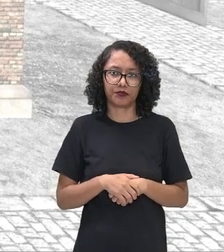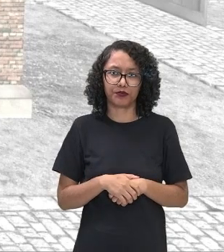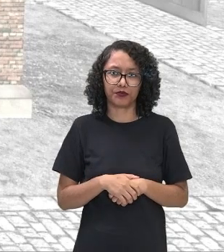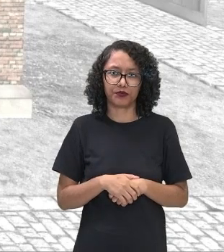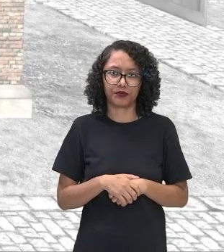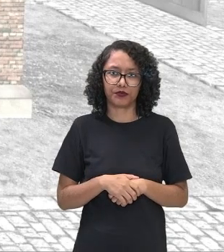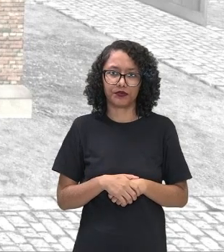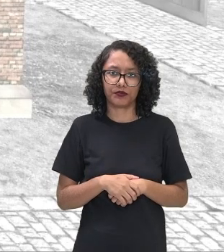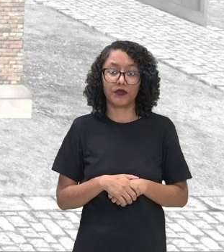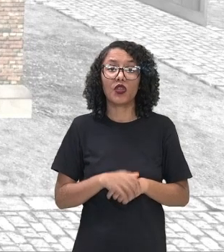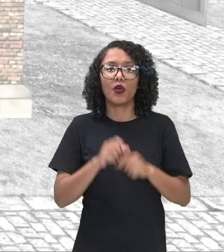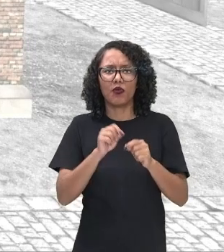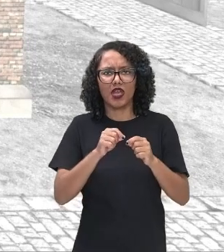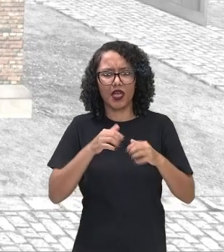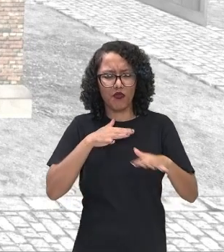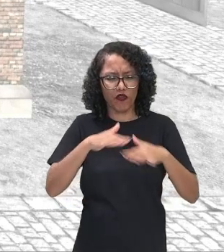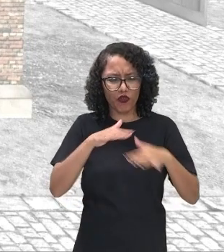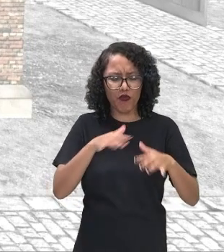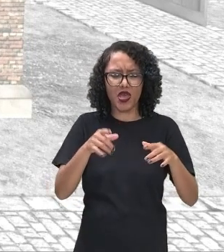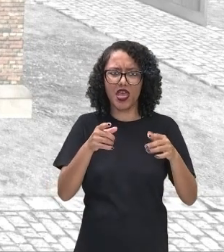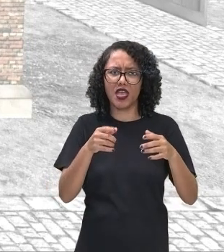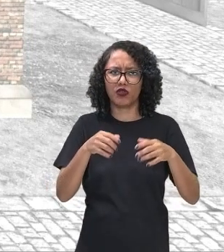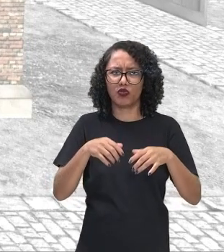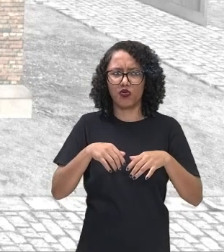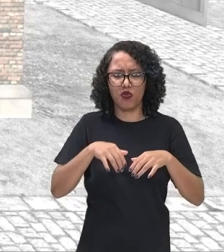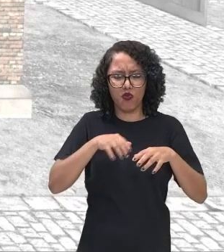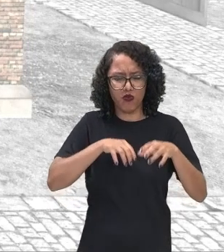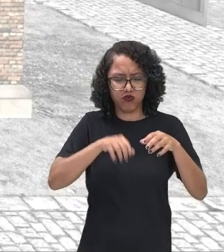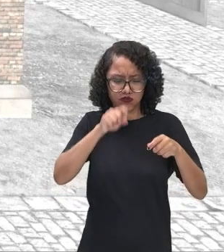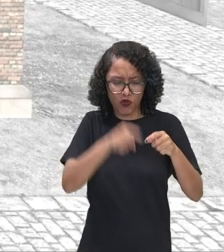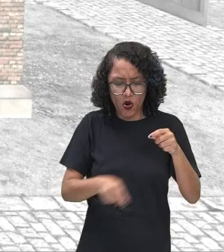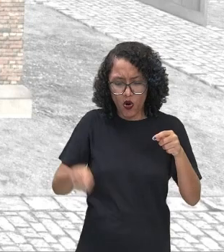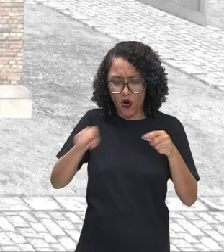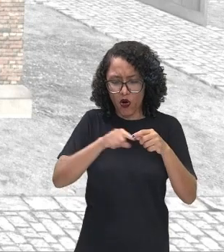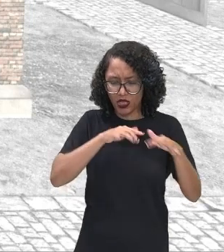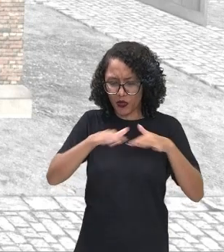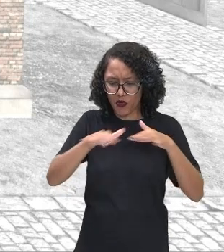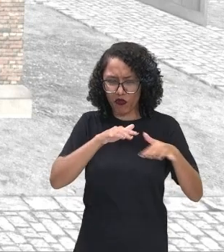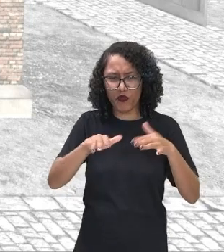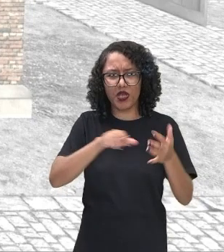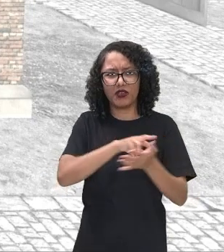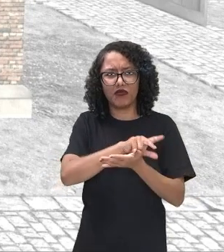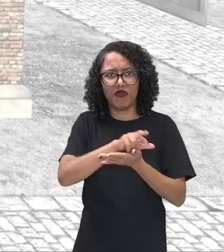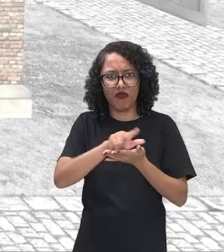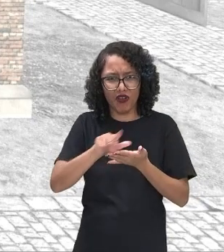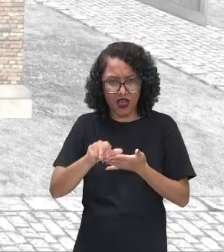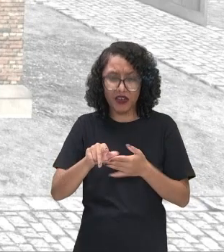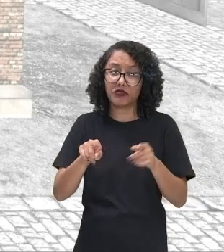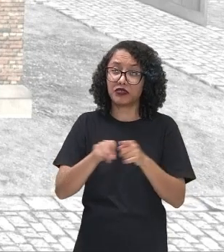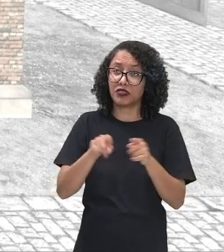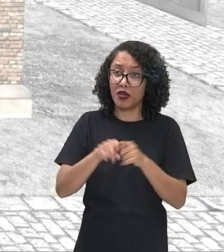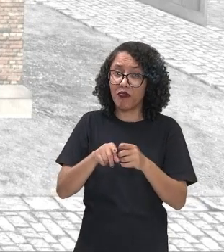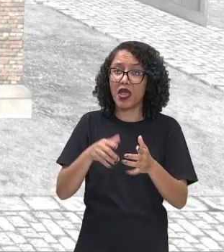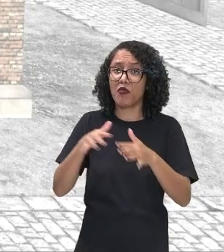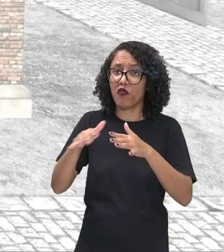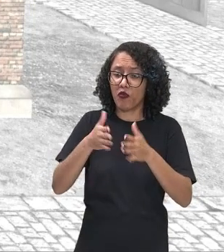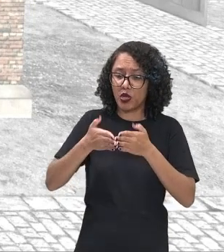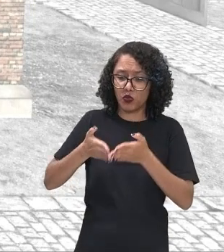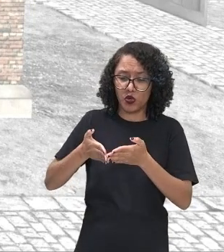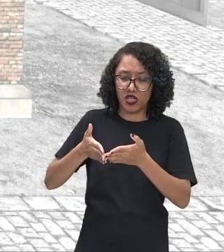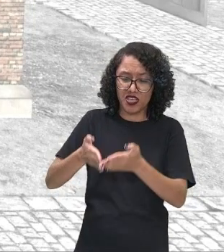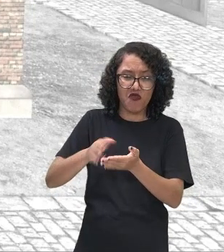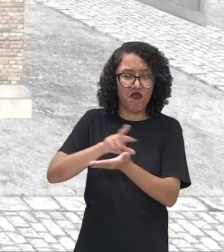mecanismos, girar rodas de carroças ou pás para movimentar navios em rios.